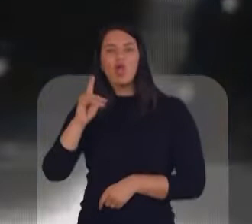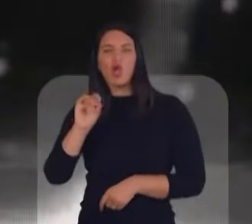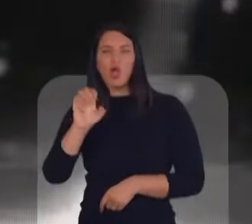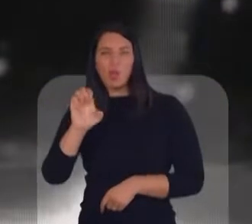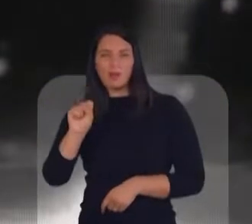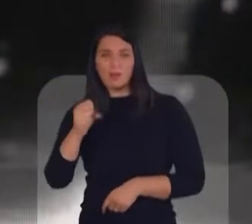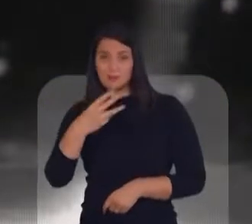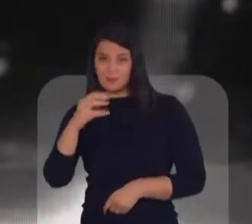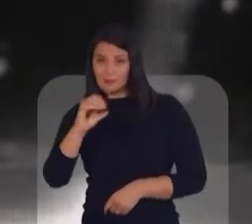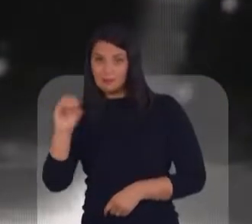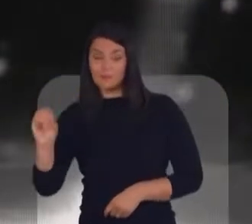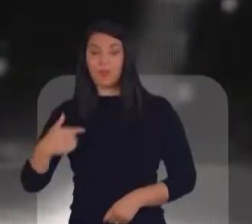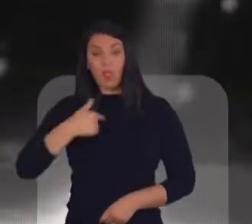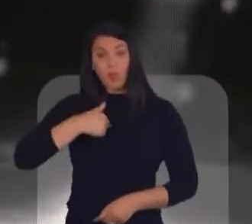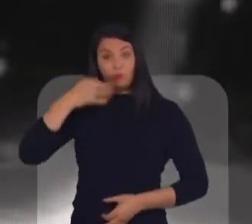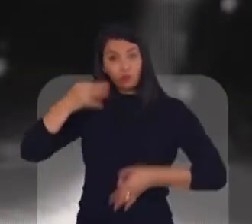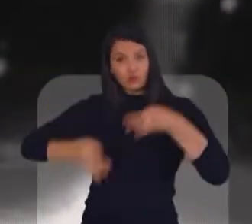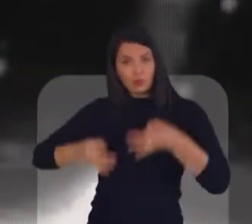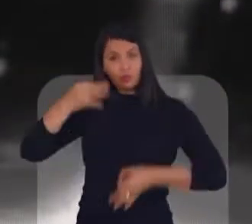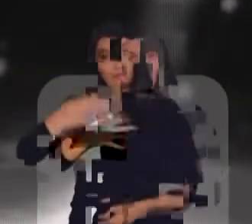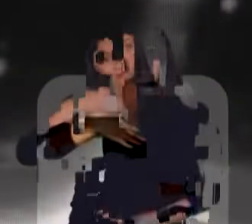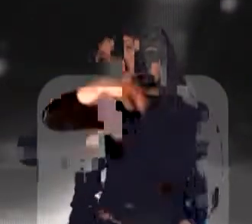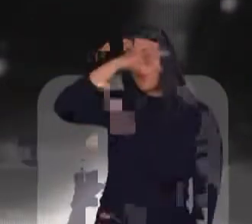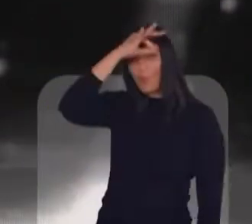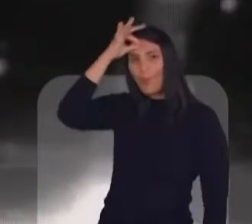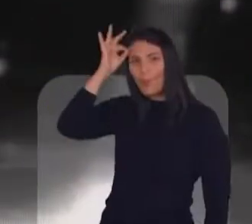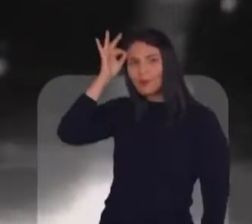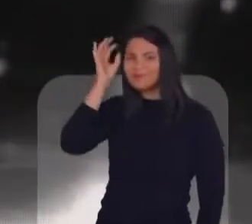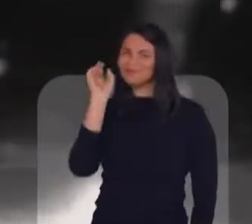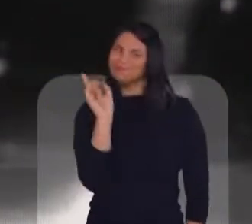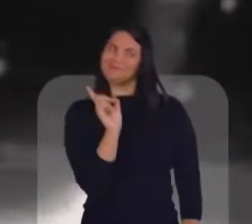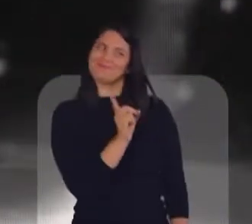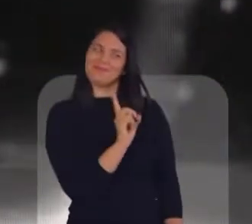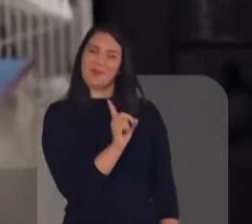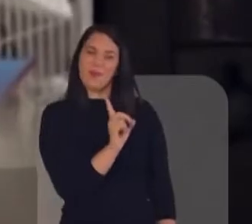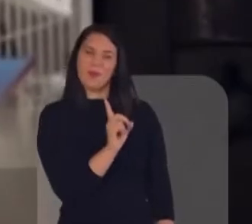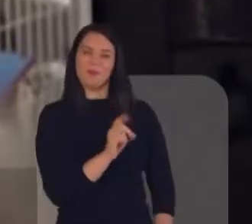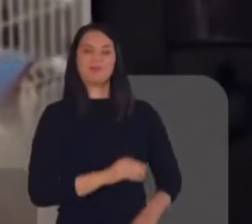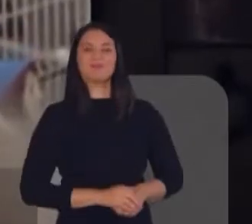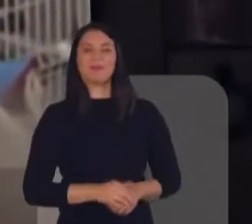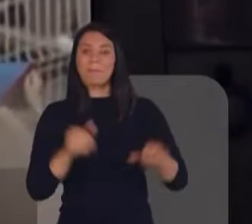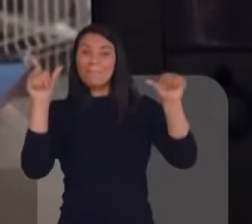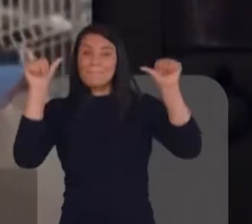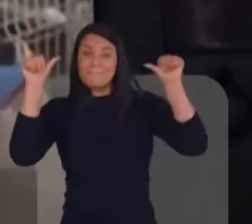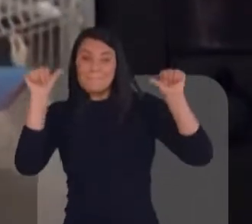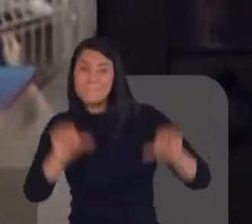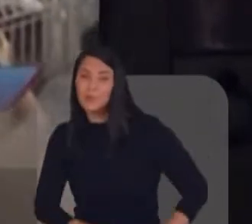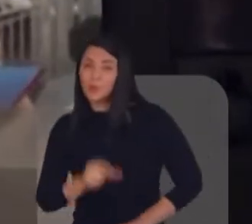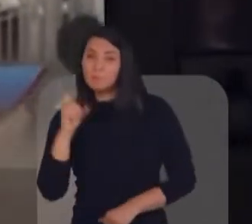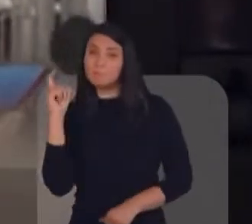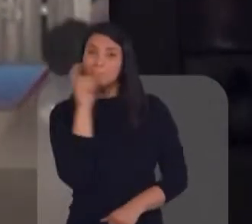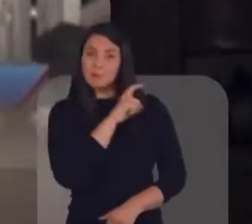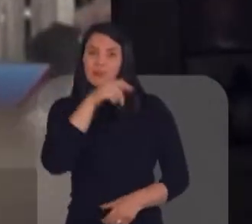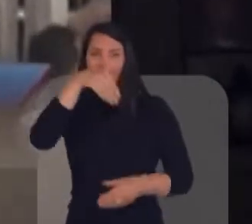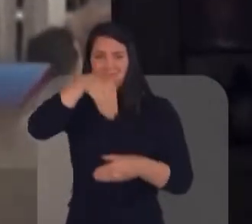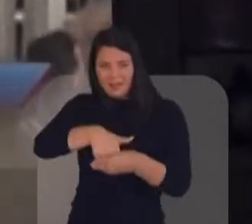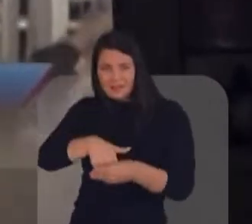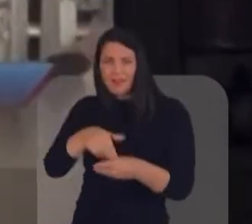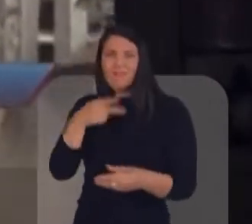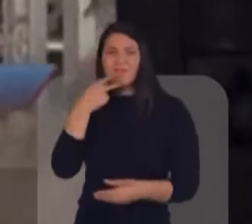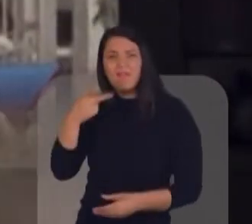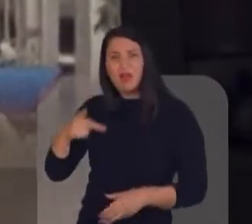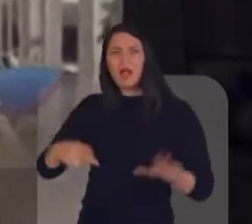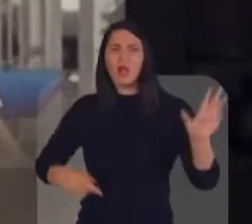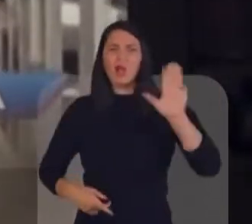reais. Eu fui julgado, fui considerado inocente. A pior e maior mentira dessa eleição é dizer